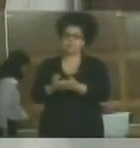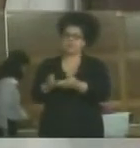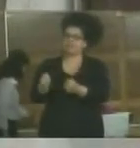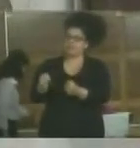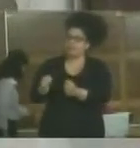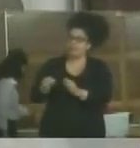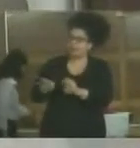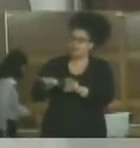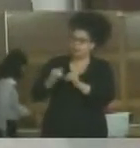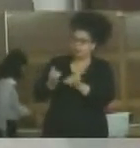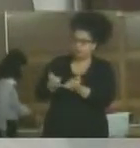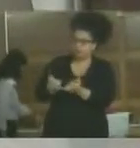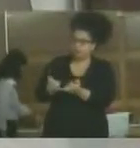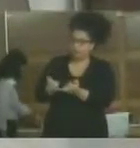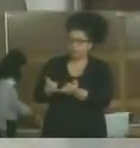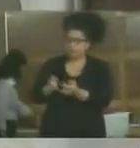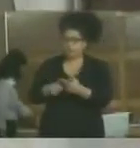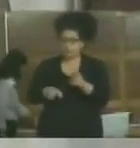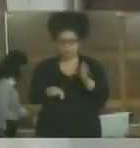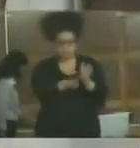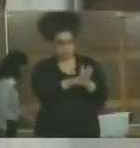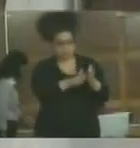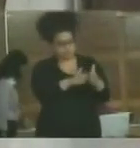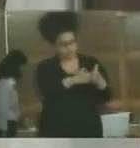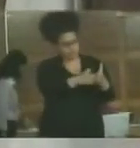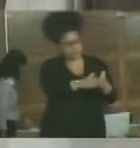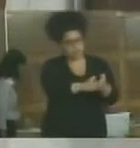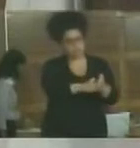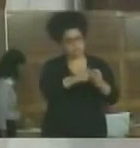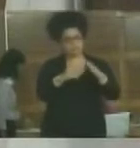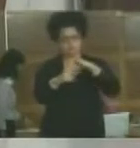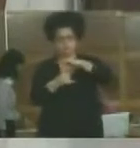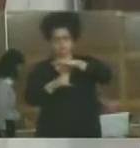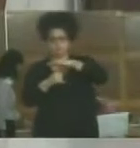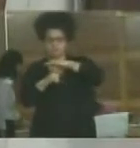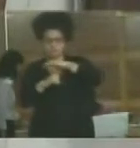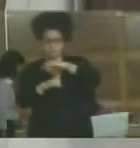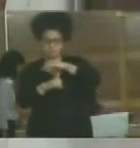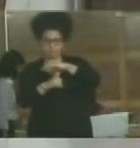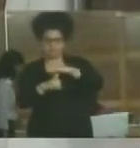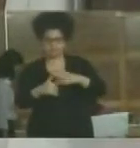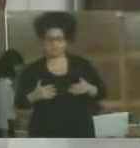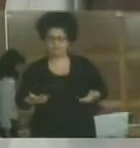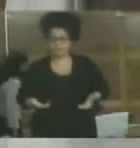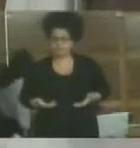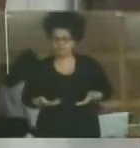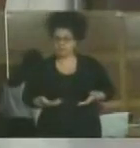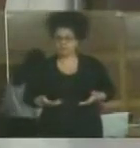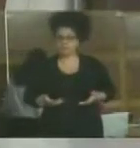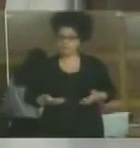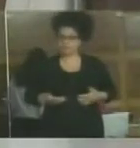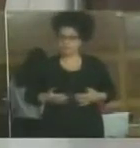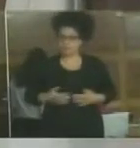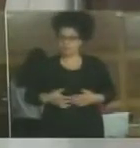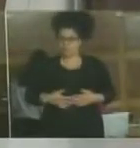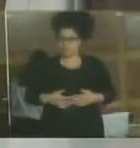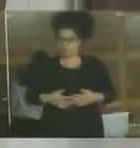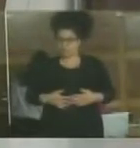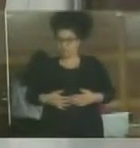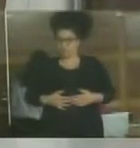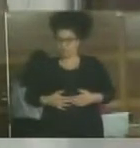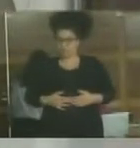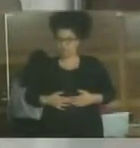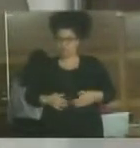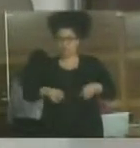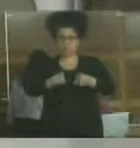do Porto de Angra, da usina nuclear, quando começaram a fazer, não é isso? Então, e ali do terminal